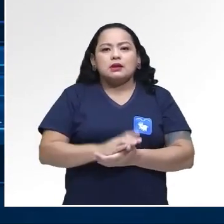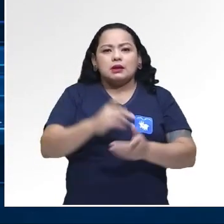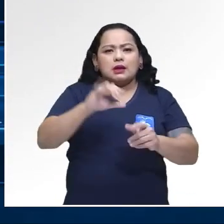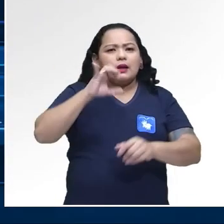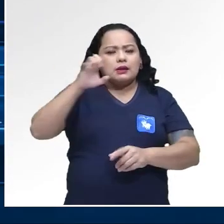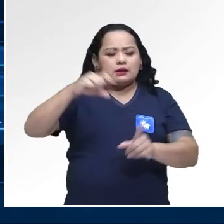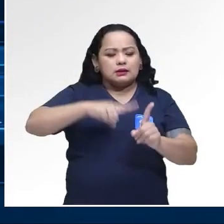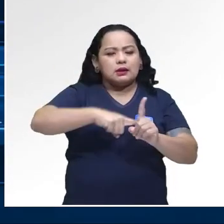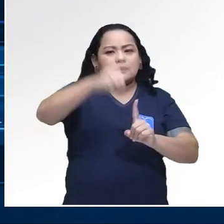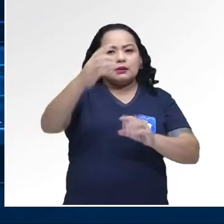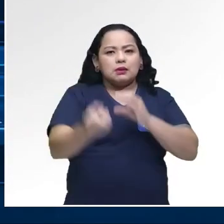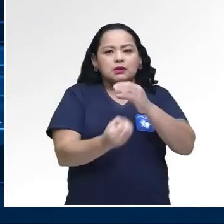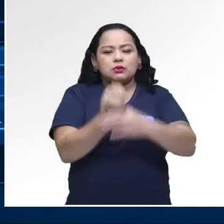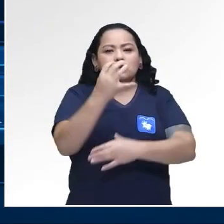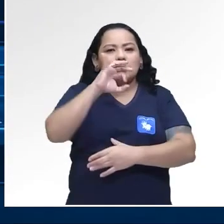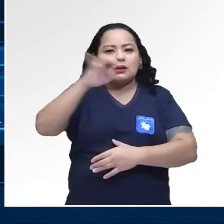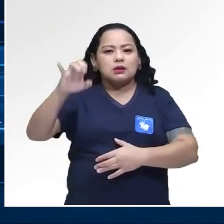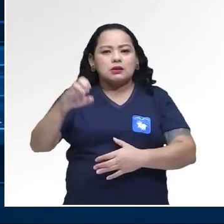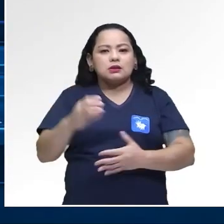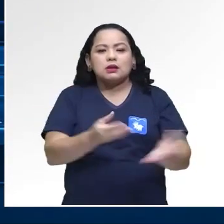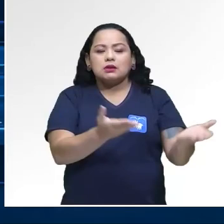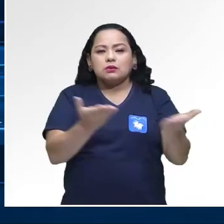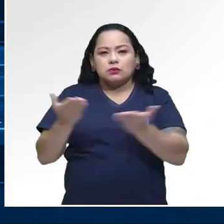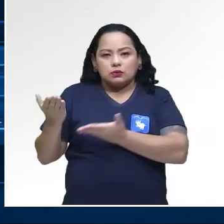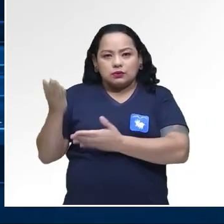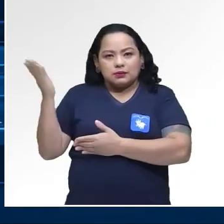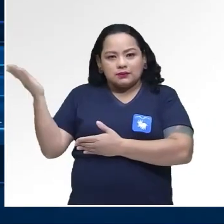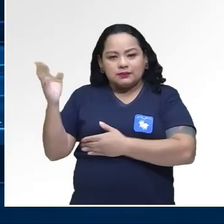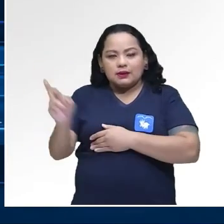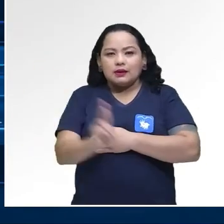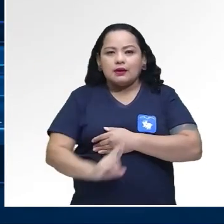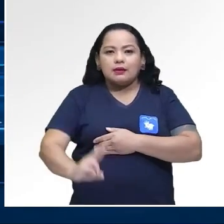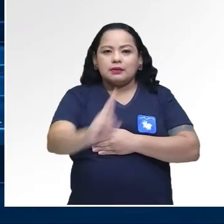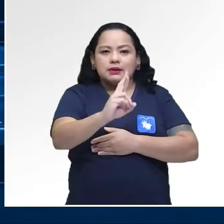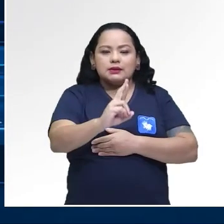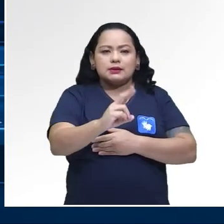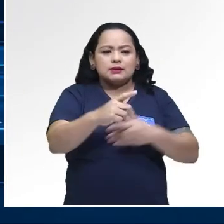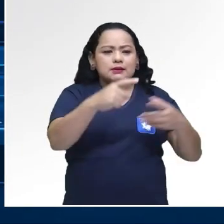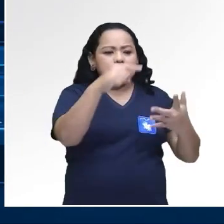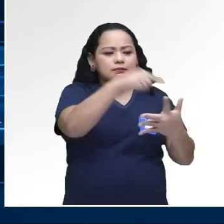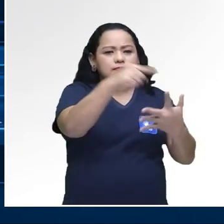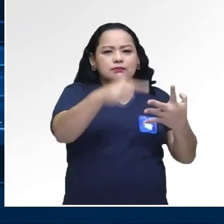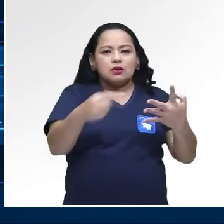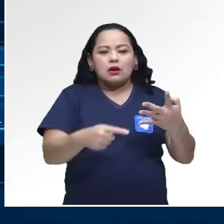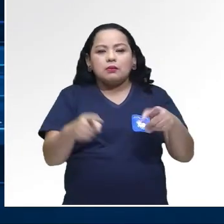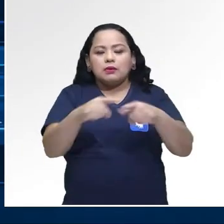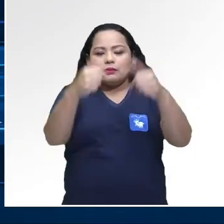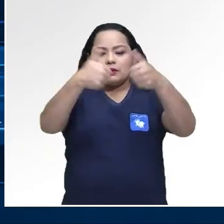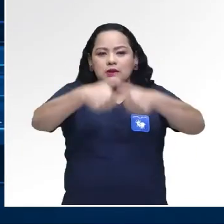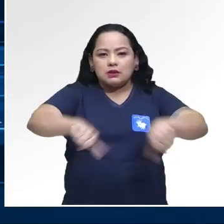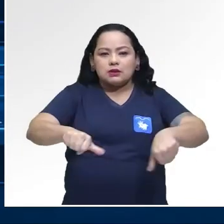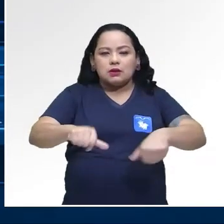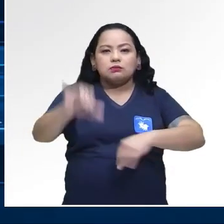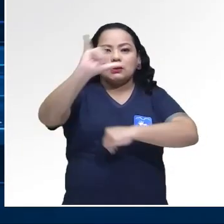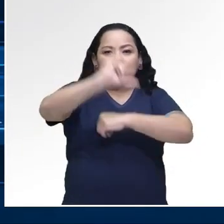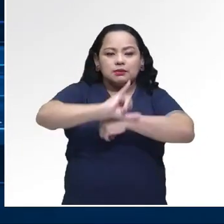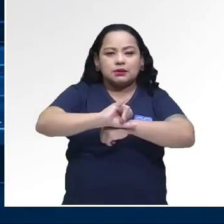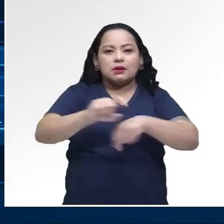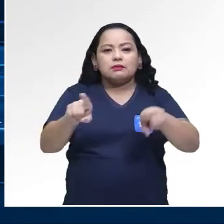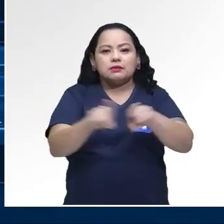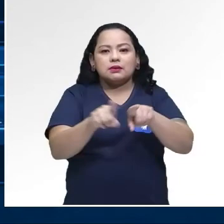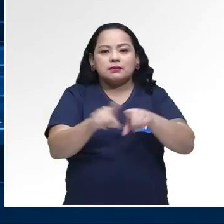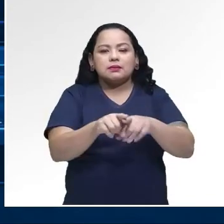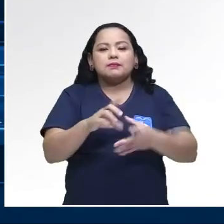energia elétrica. Tá? Então, a gente trouxe aqui a representação dessas usinas, né, que estão presentes aqui na capital, né,